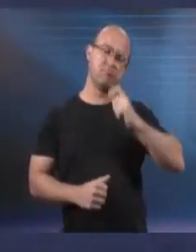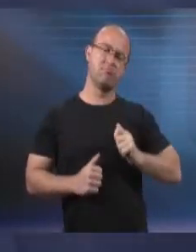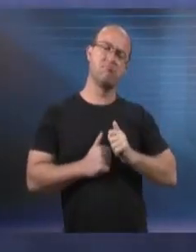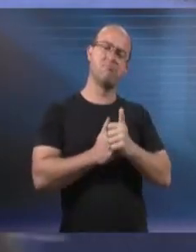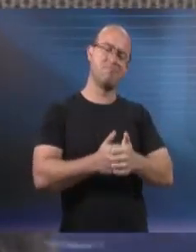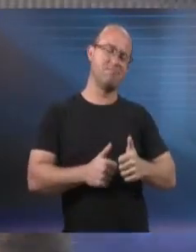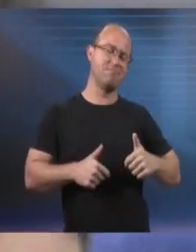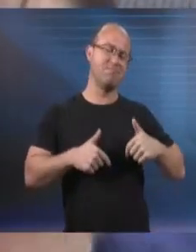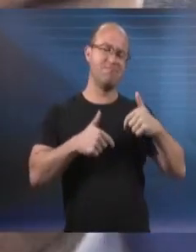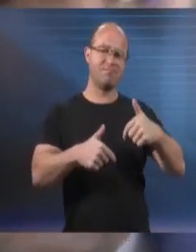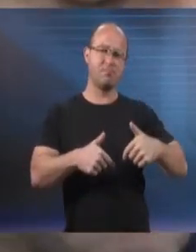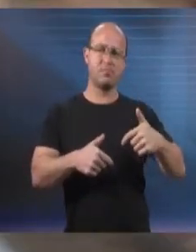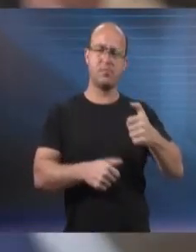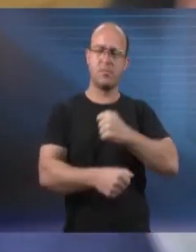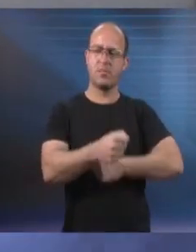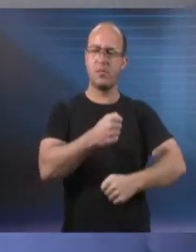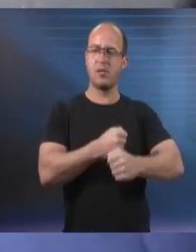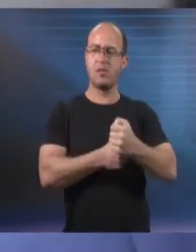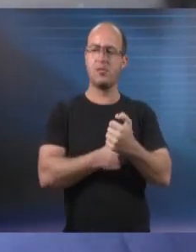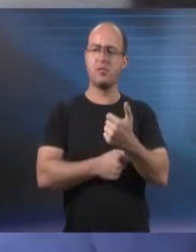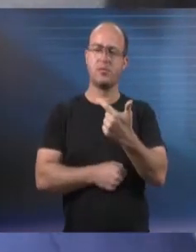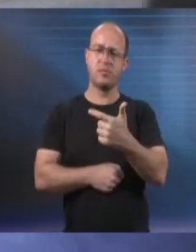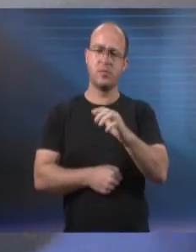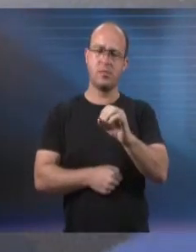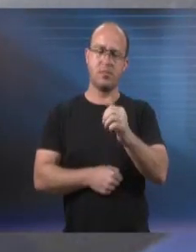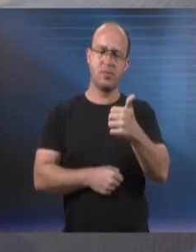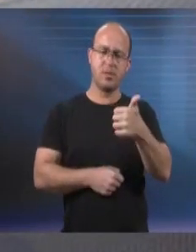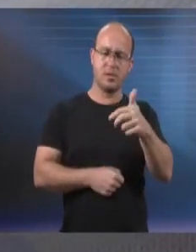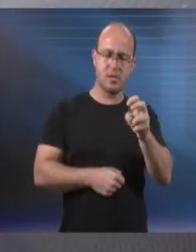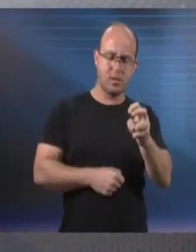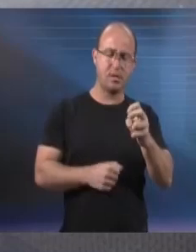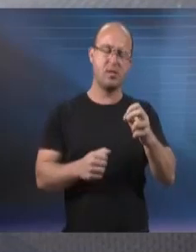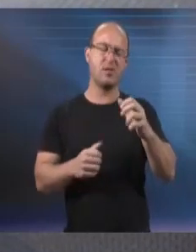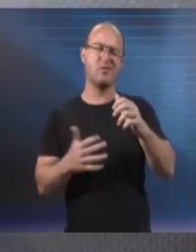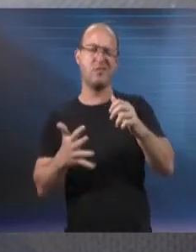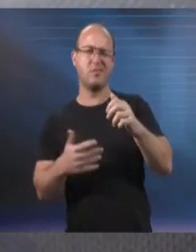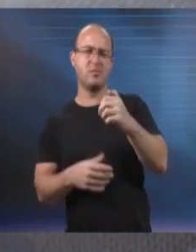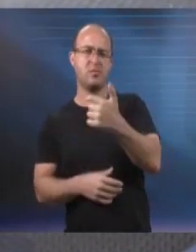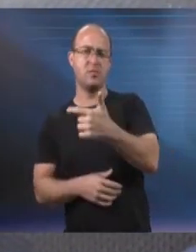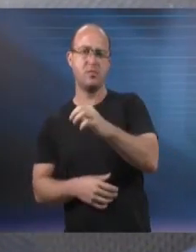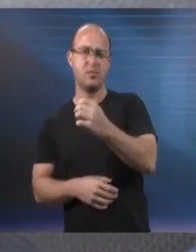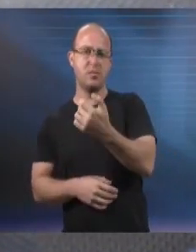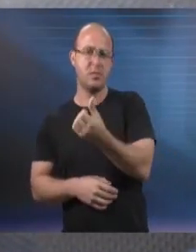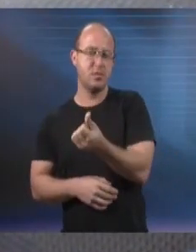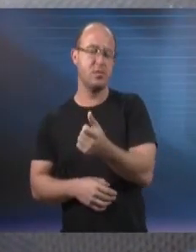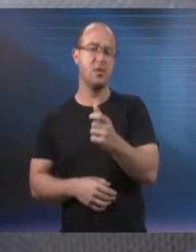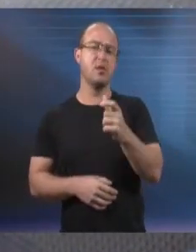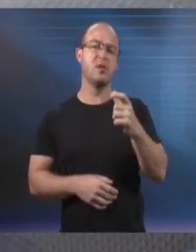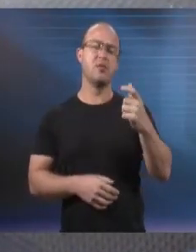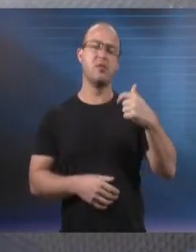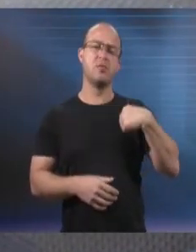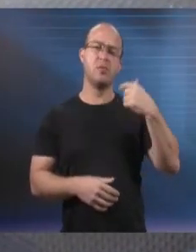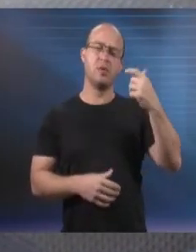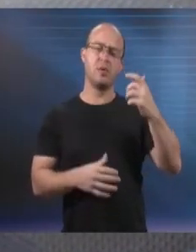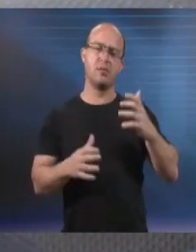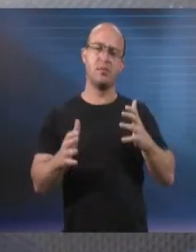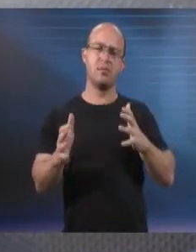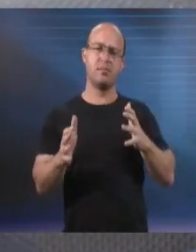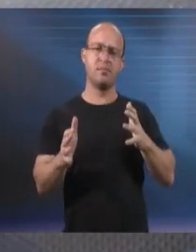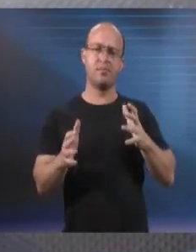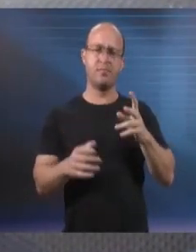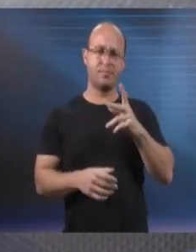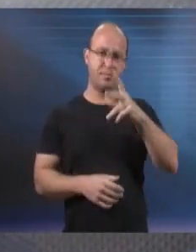luta desde 2015, 2016, quando fui prefeito do município de Parelhas, e